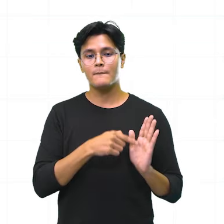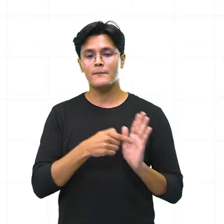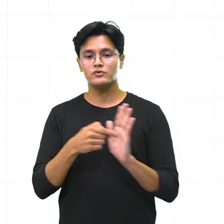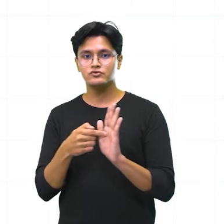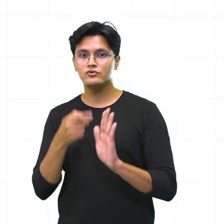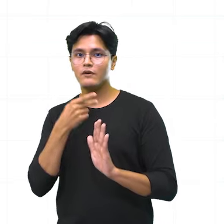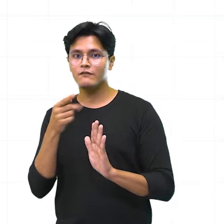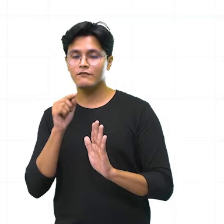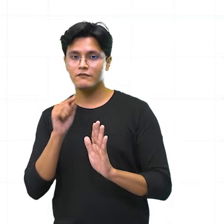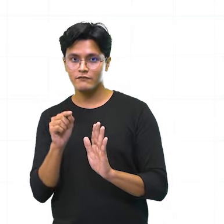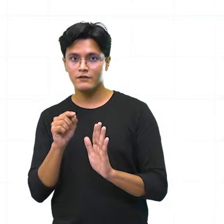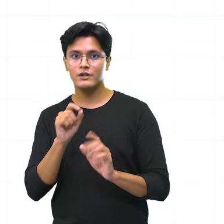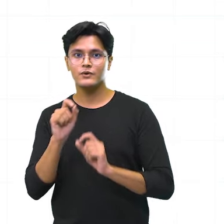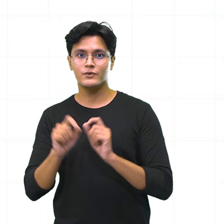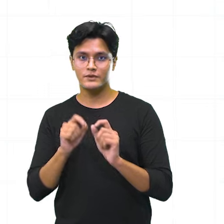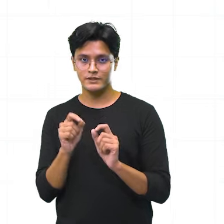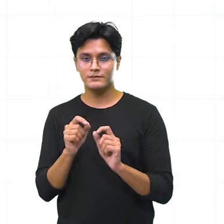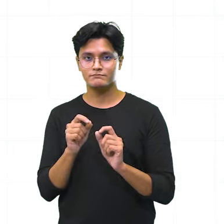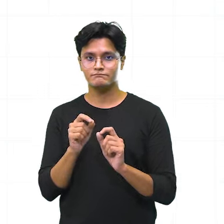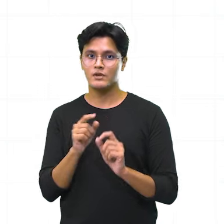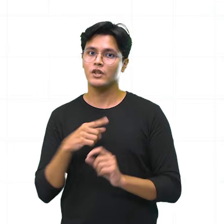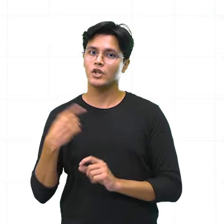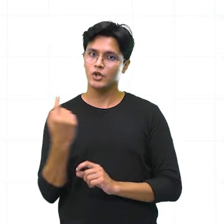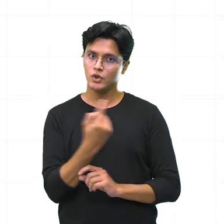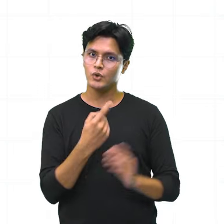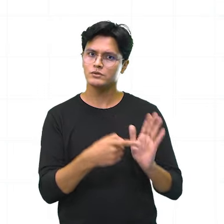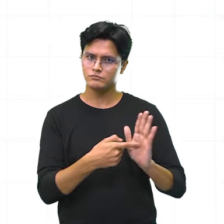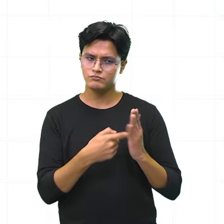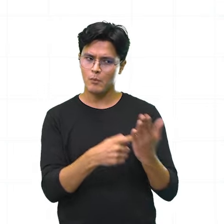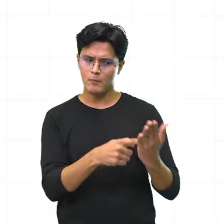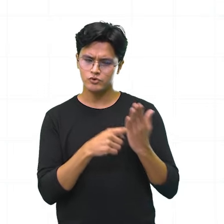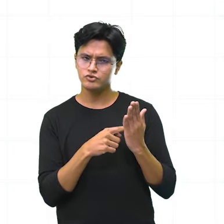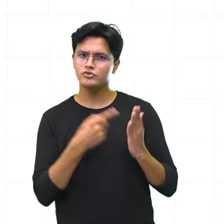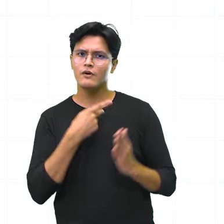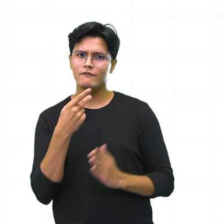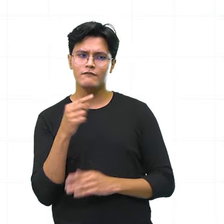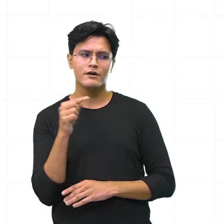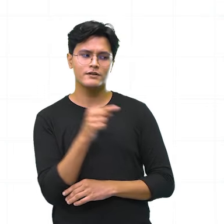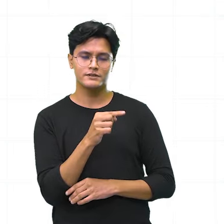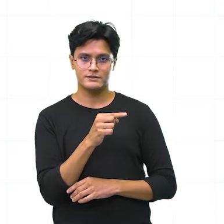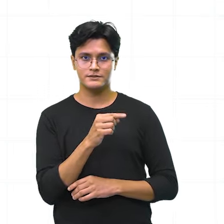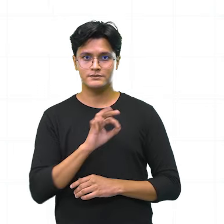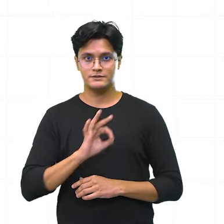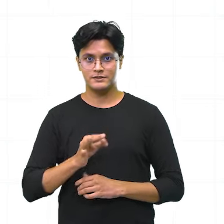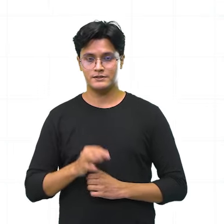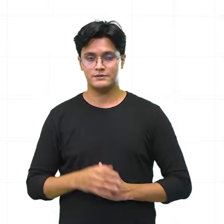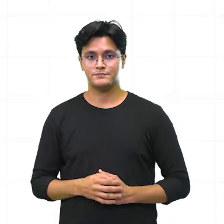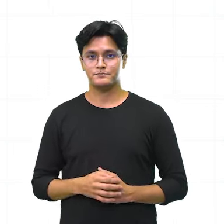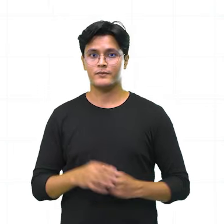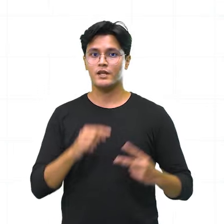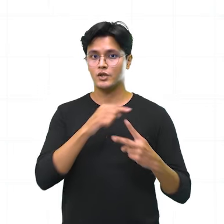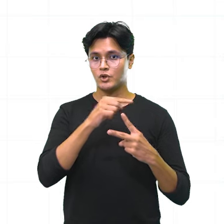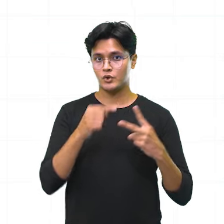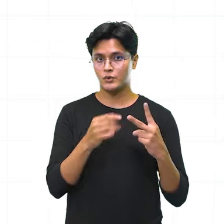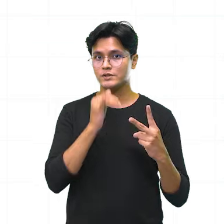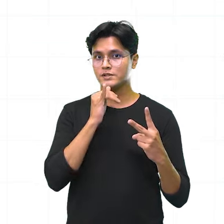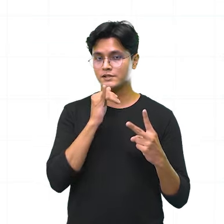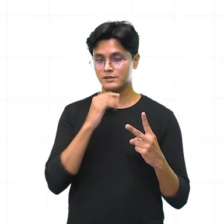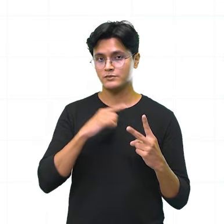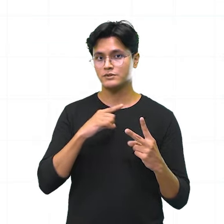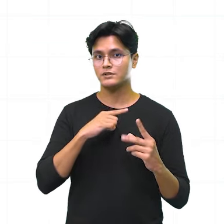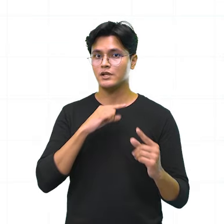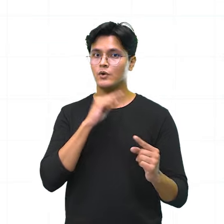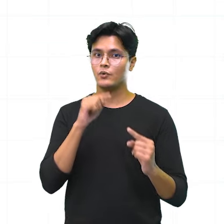essa fala para nós aqui que estamos acompanhando, né? Então, nos dois exemplos, nós vimos a